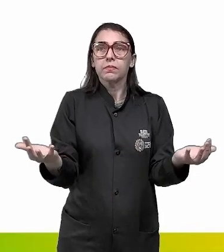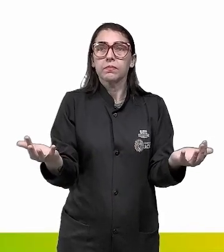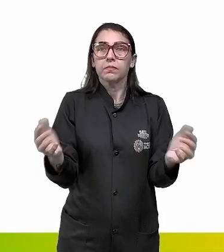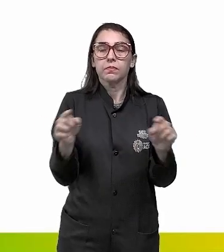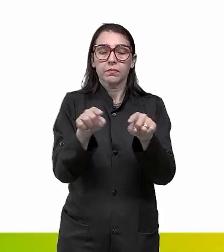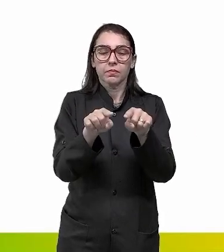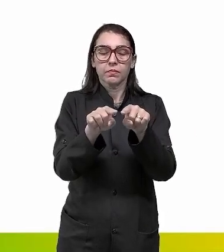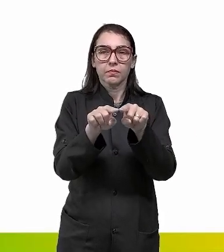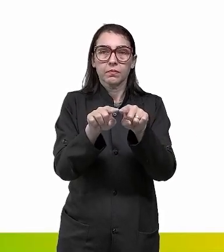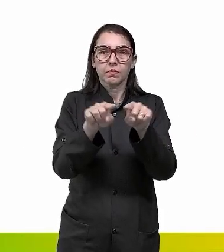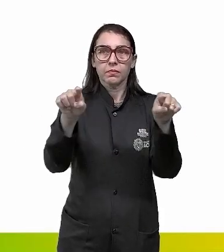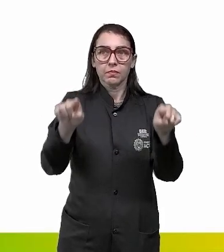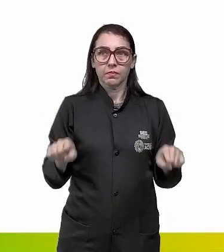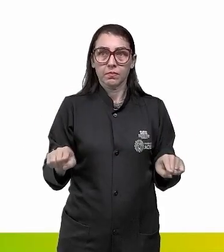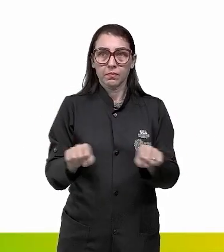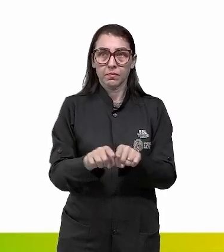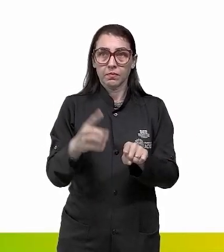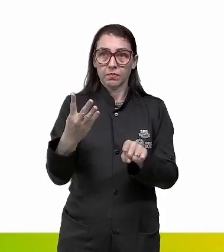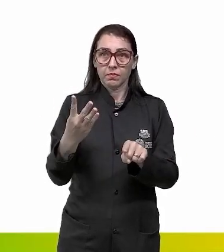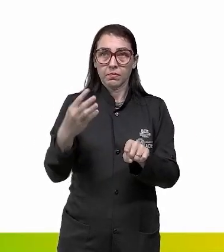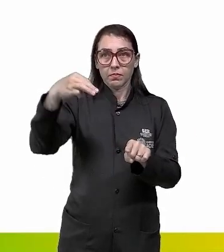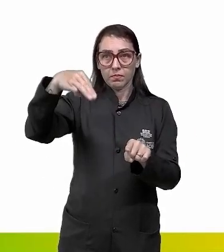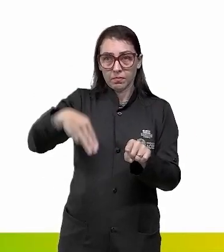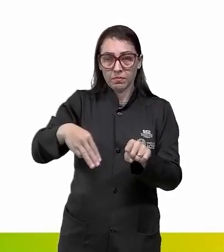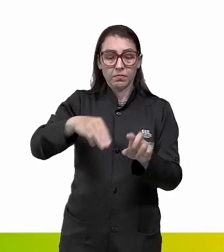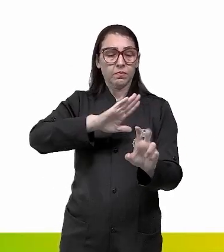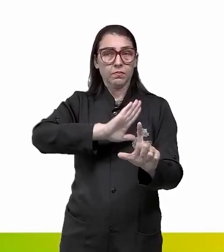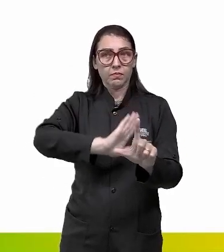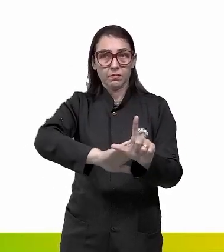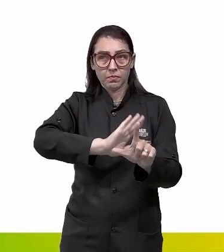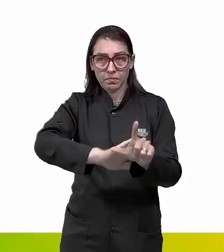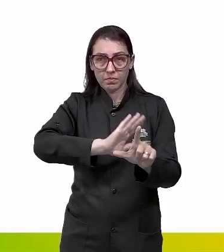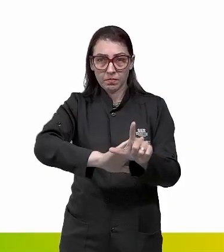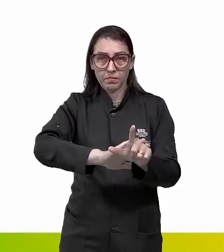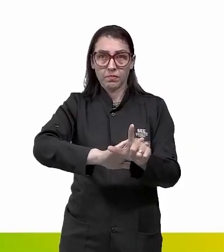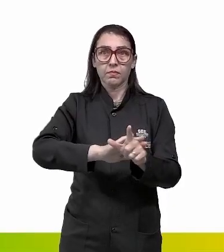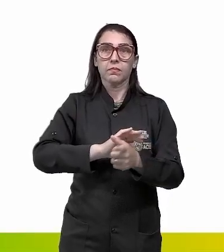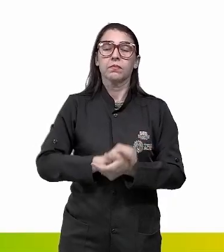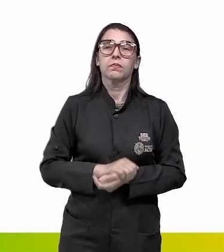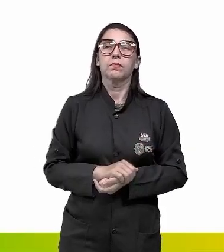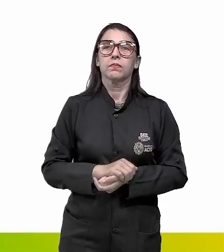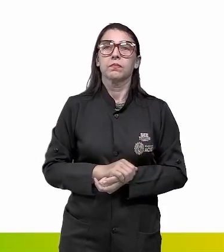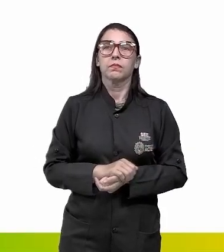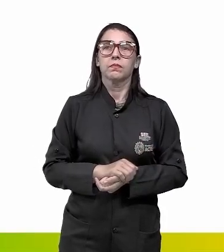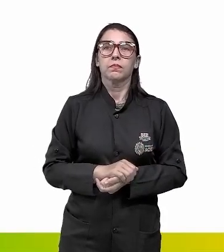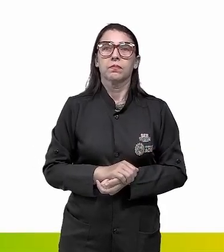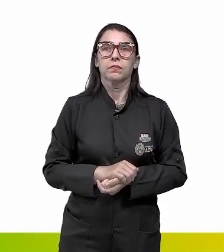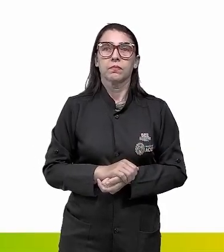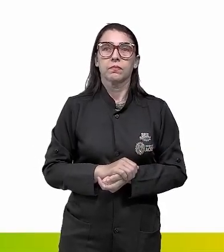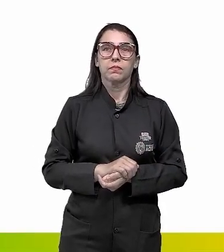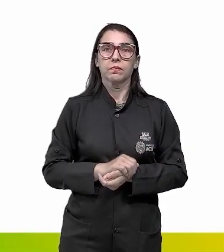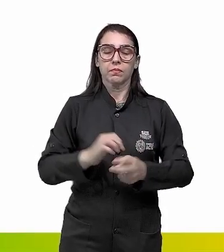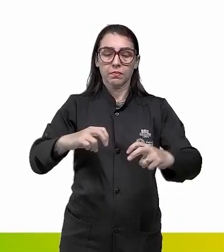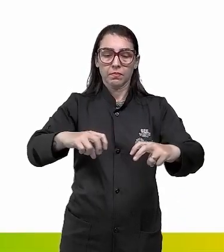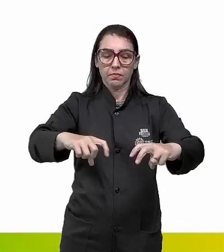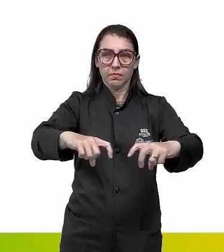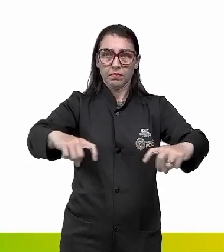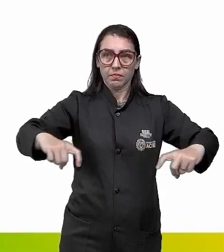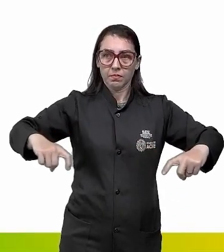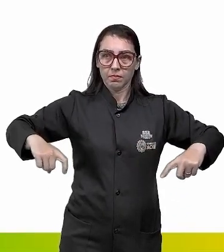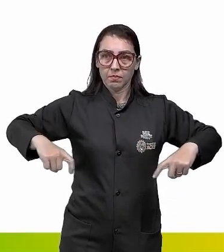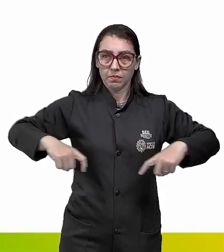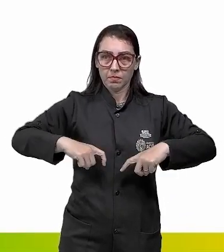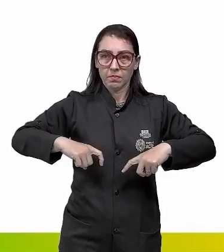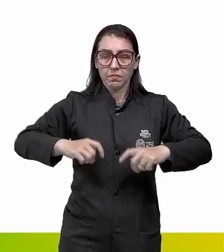quadrado, com 4 metros de lados. E esse jardim é cercado por uma